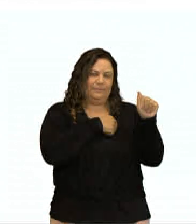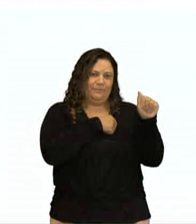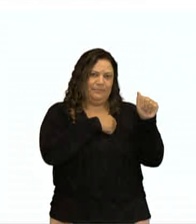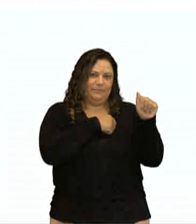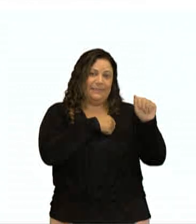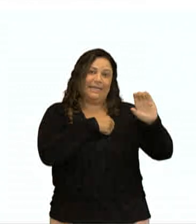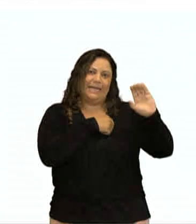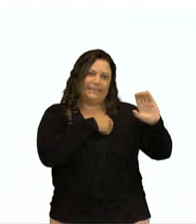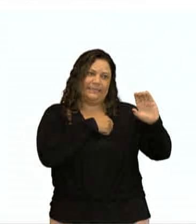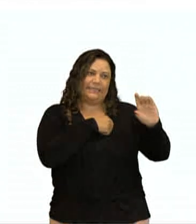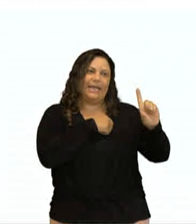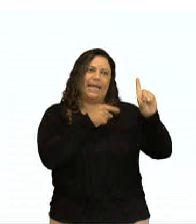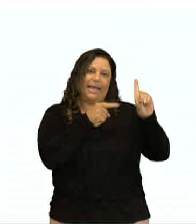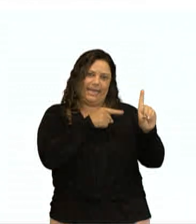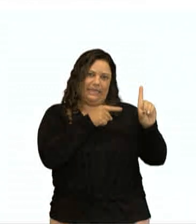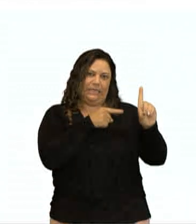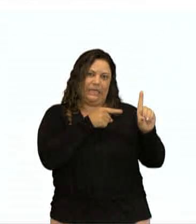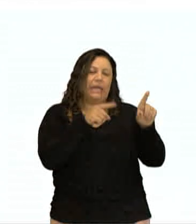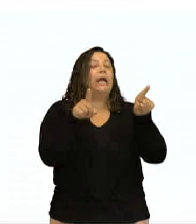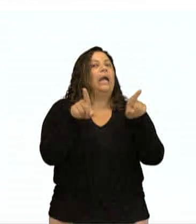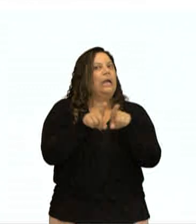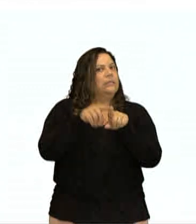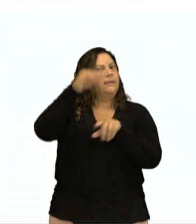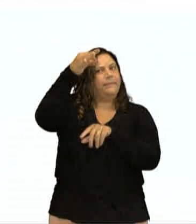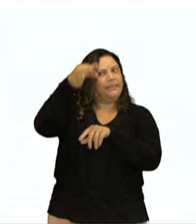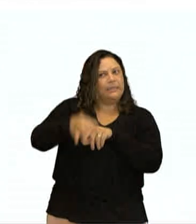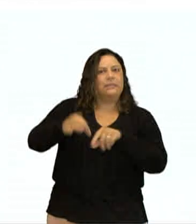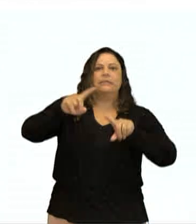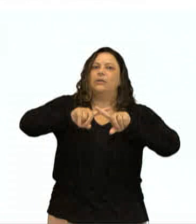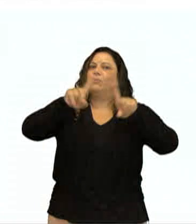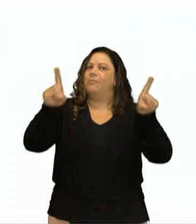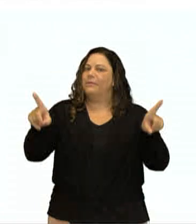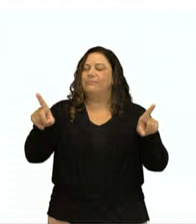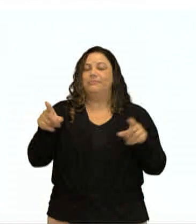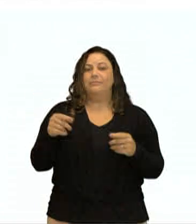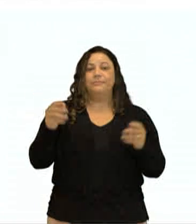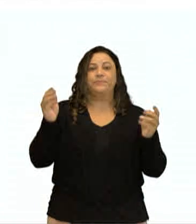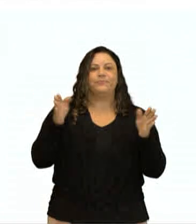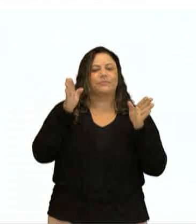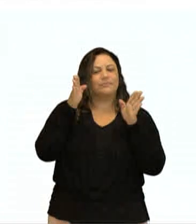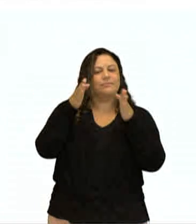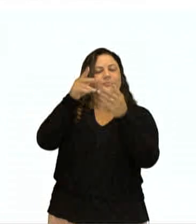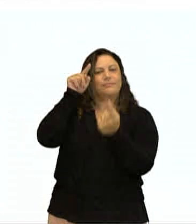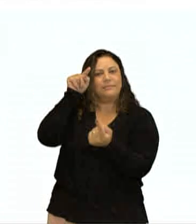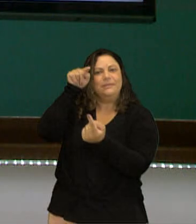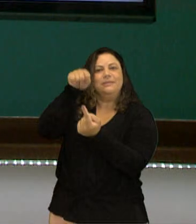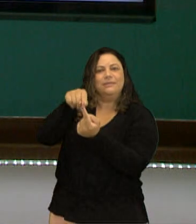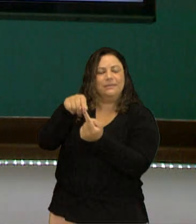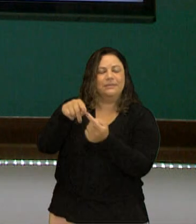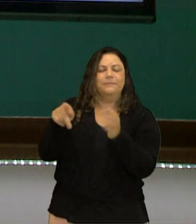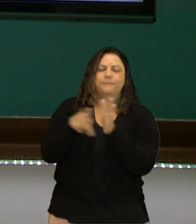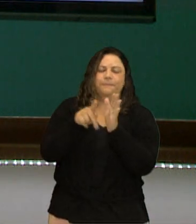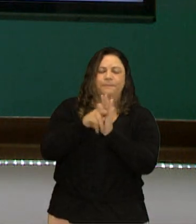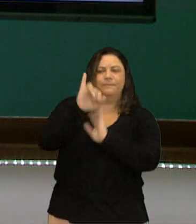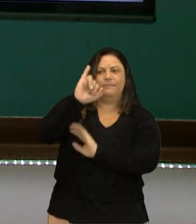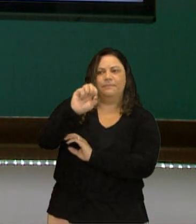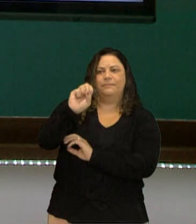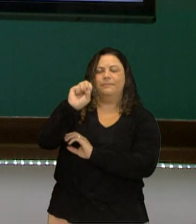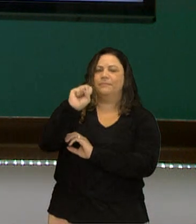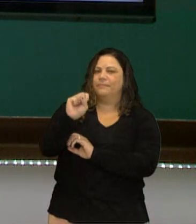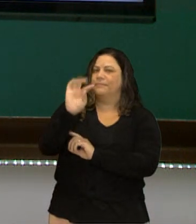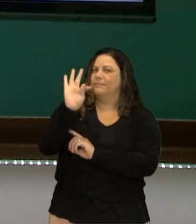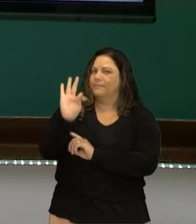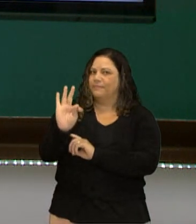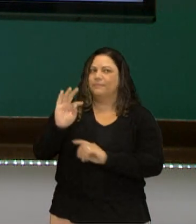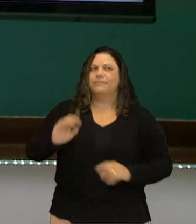e D também são atitudes corretas, mas não são eficazes para as ISTs.